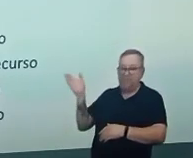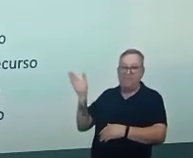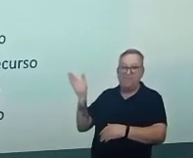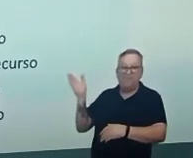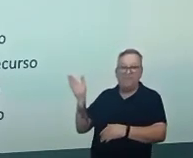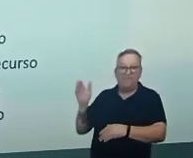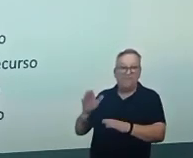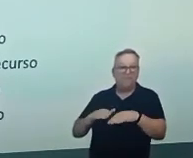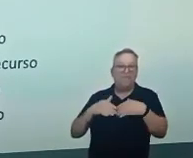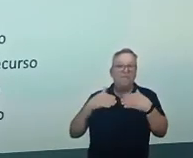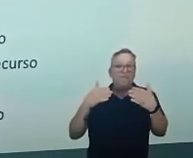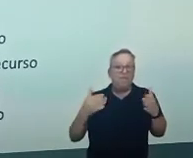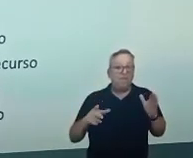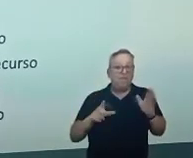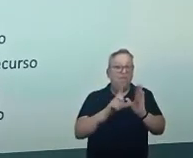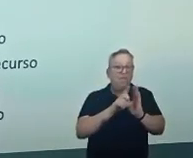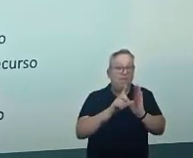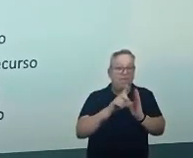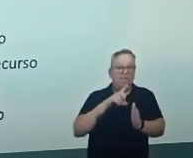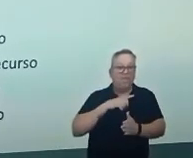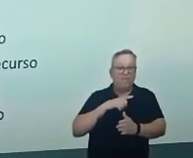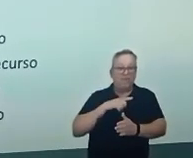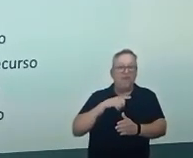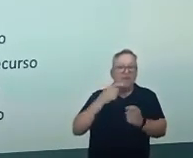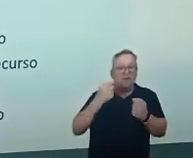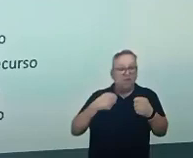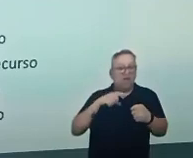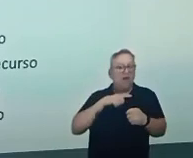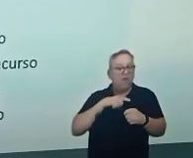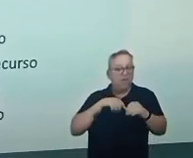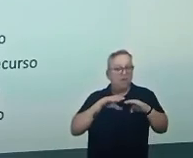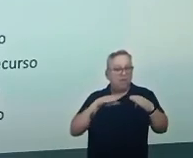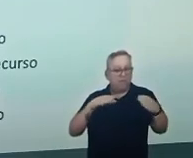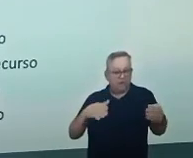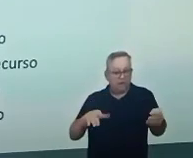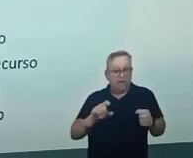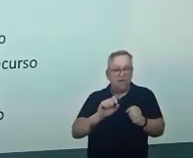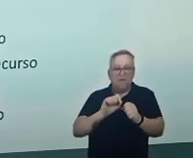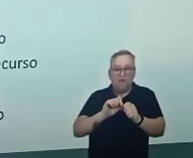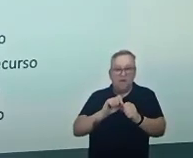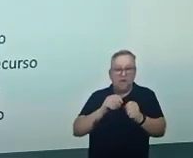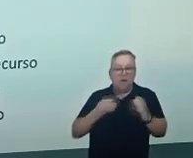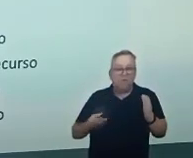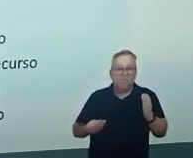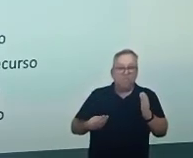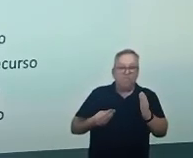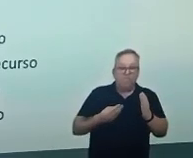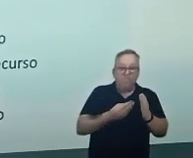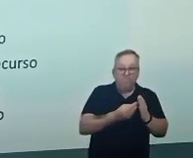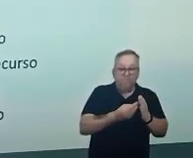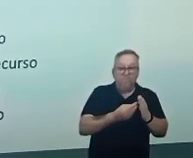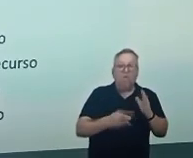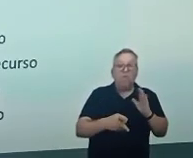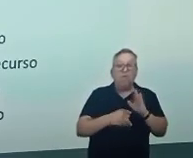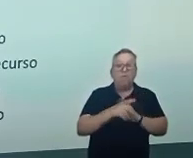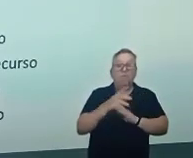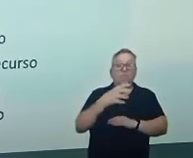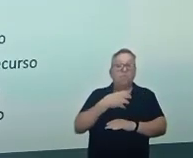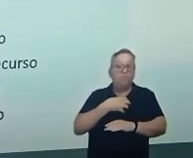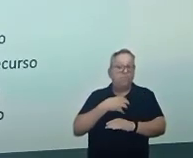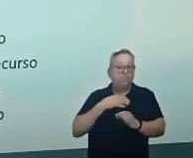quais são as legislações que todo mundo precisa ter ali na mesa para fazer o processo de atribuição de